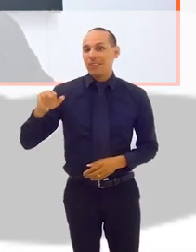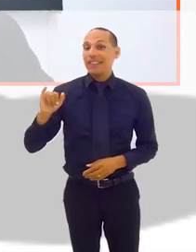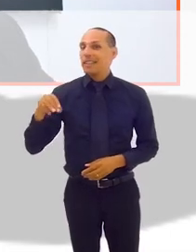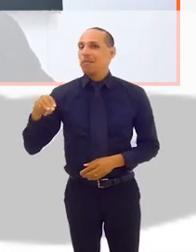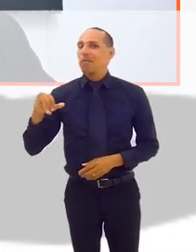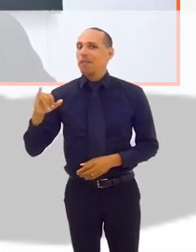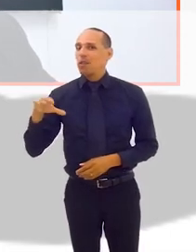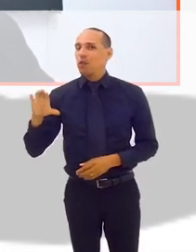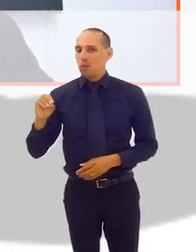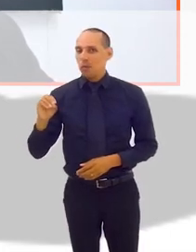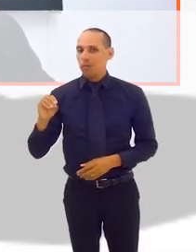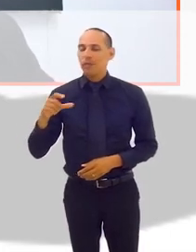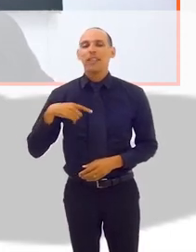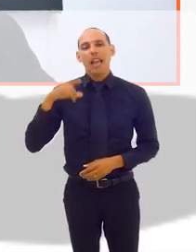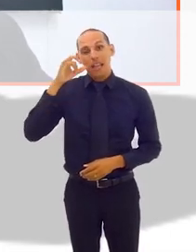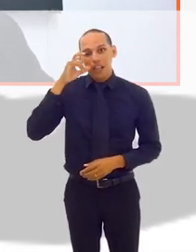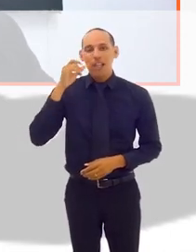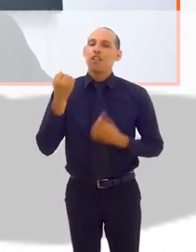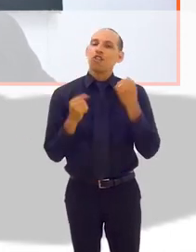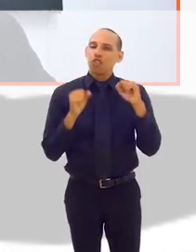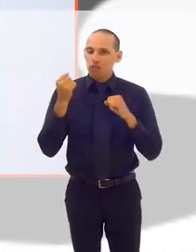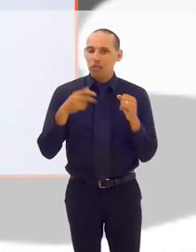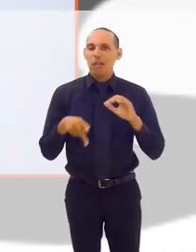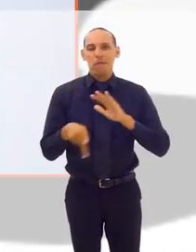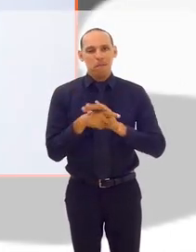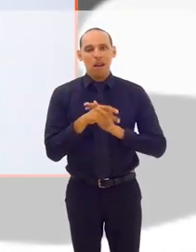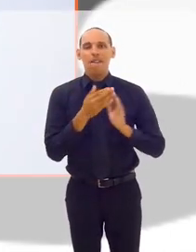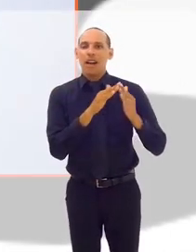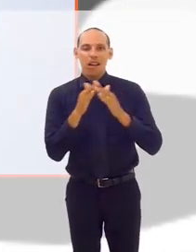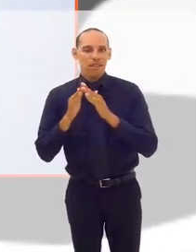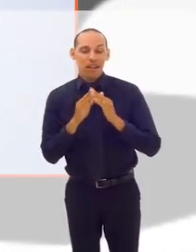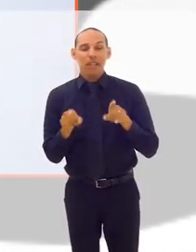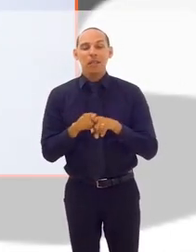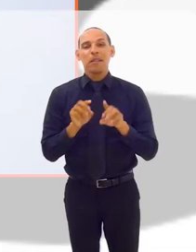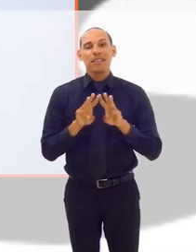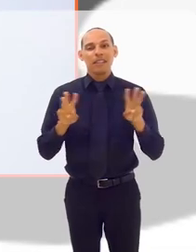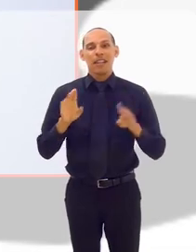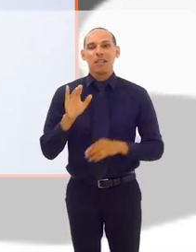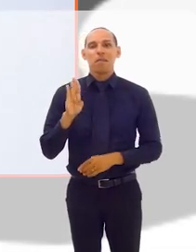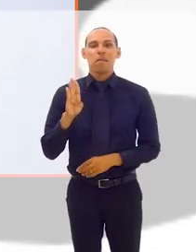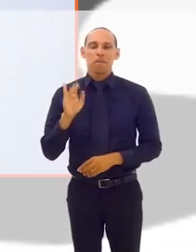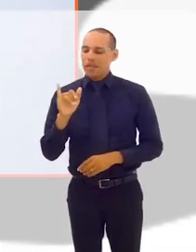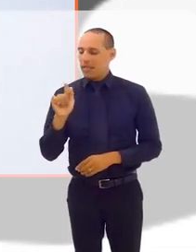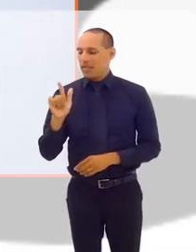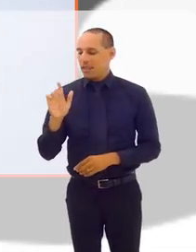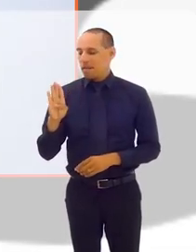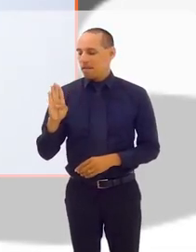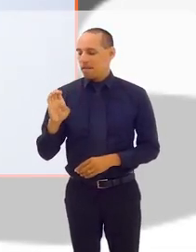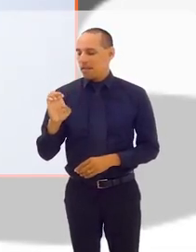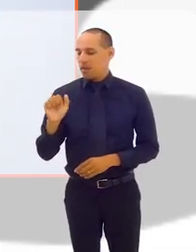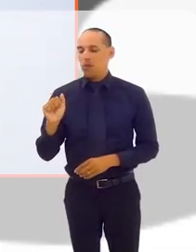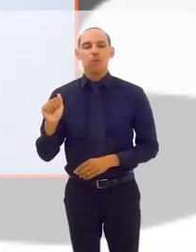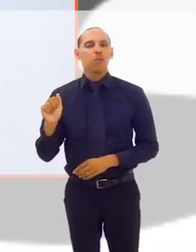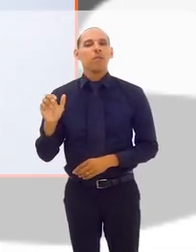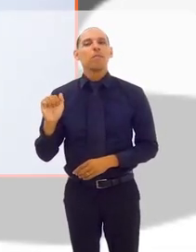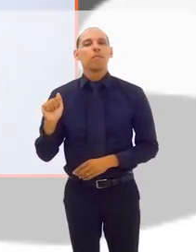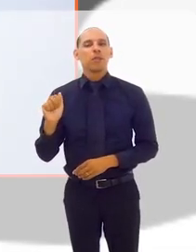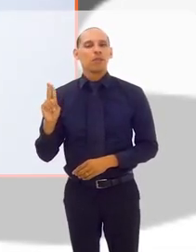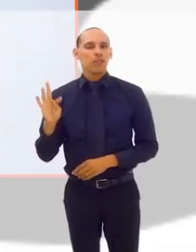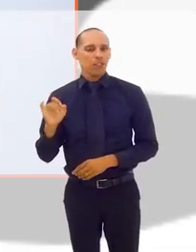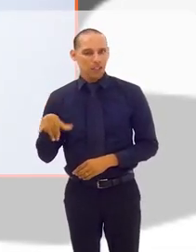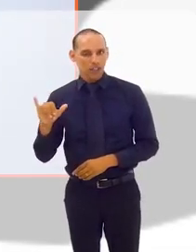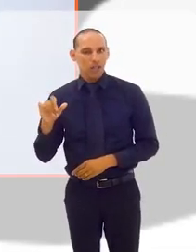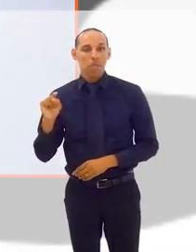ericobito.químico. Eu tenho o Instagram Indústria para Favela, tenho o site da bigbuild.com.br, tenho o site Ecobelly